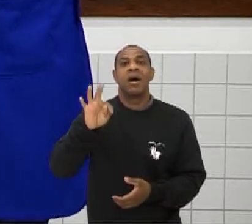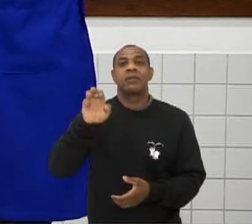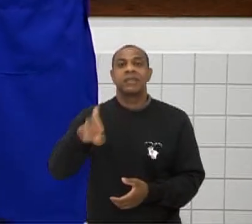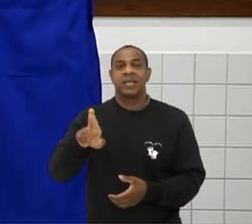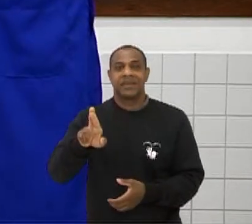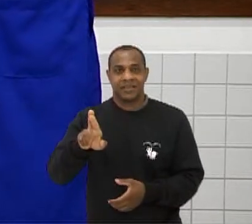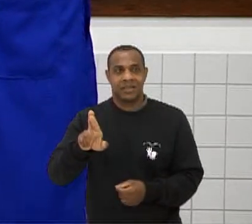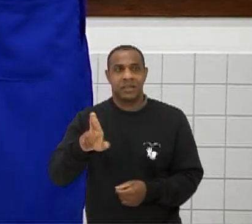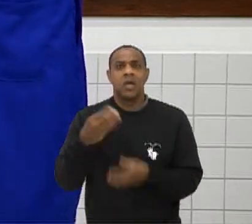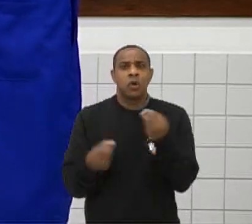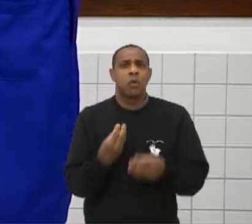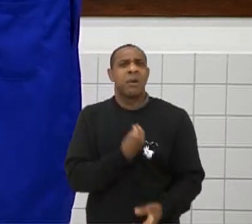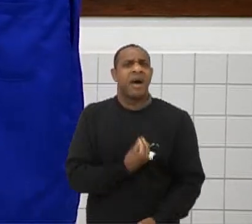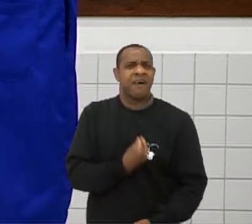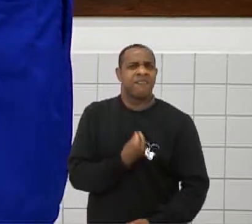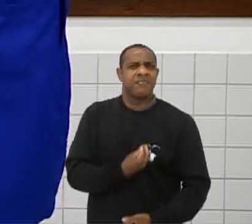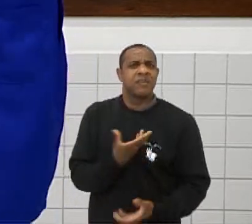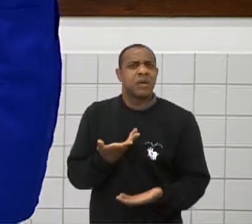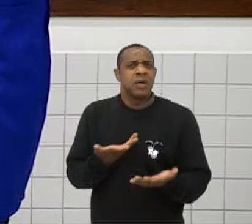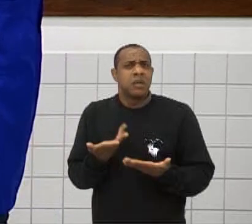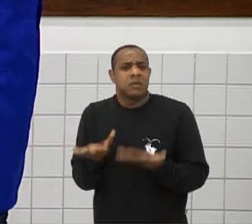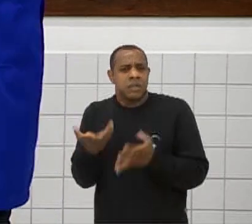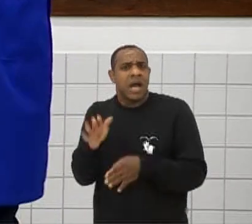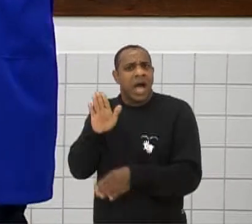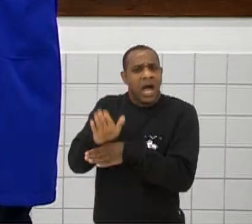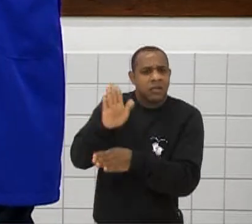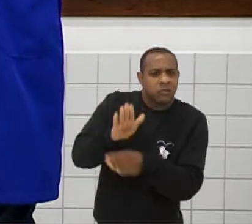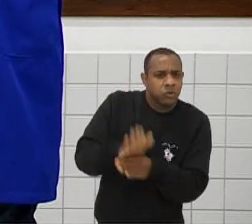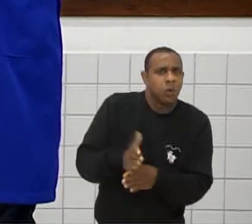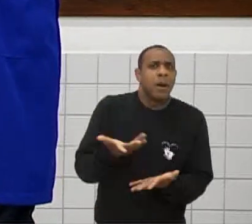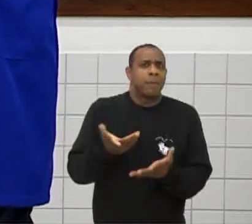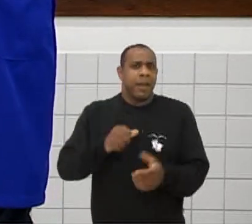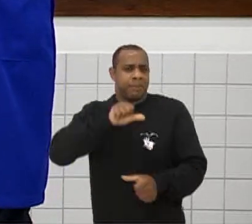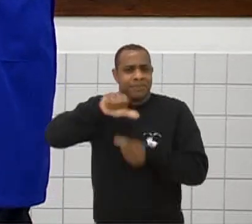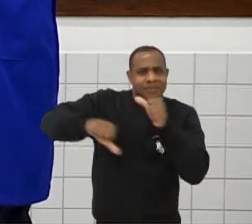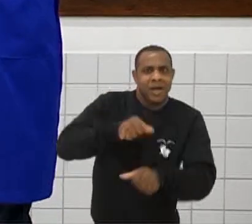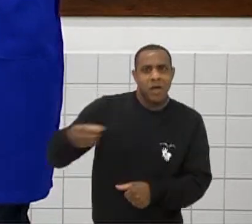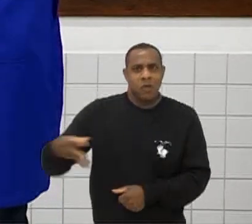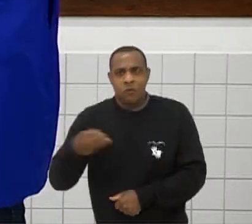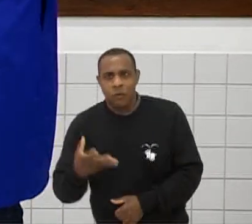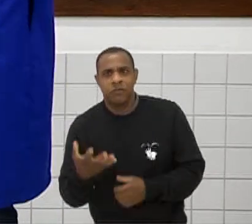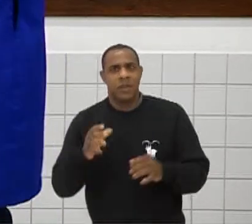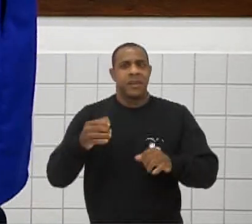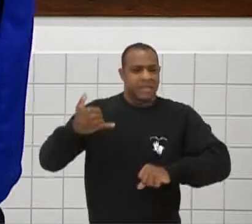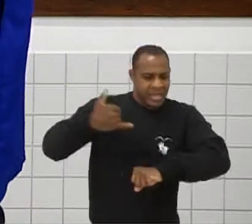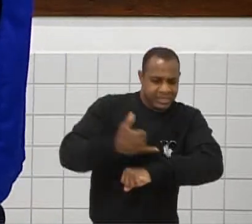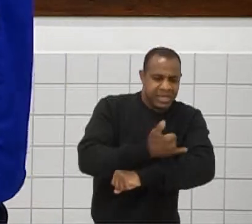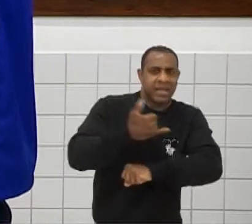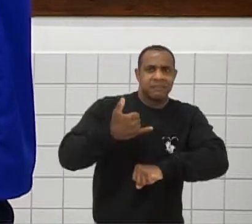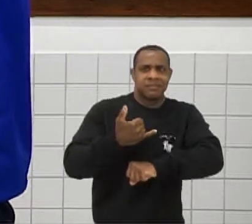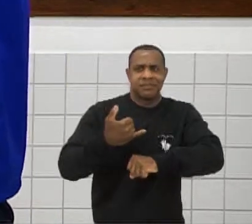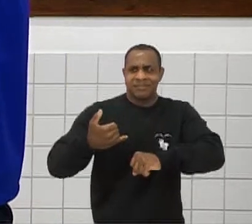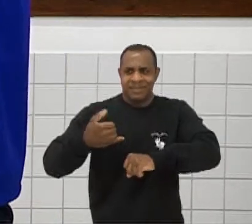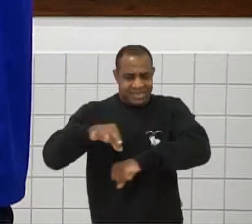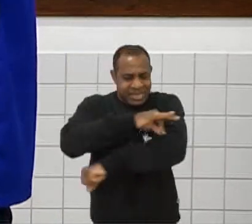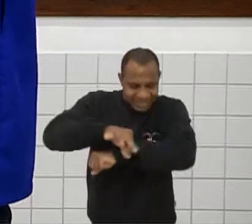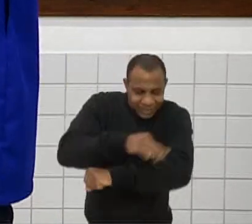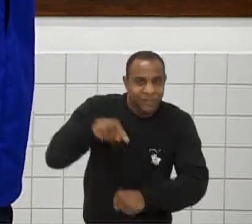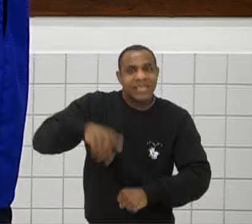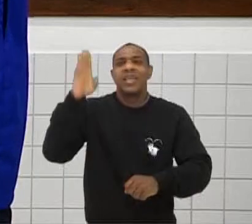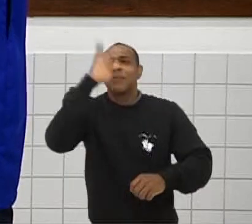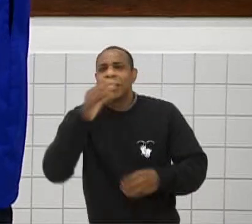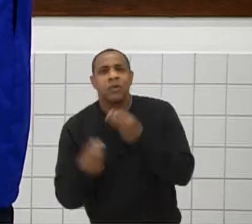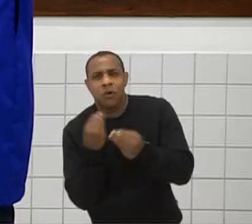perguntando como a vinda da família real contribuiu para a modernização da arquitetura no Brasil. O Rio de Janeiro virou sede de um